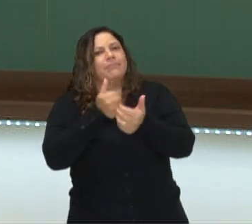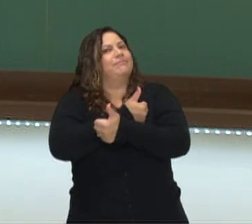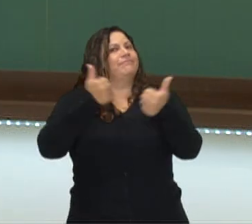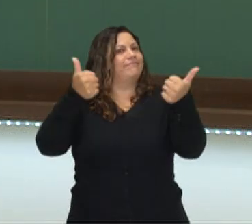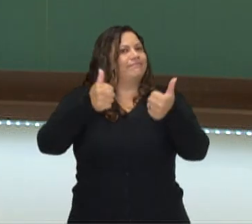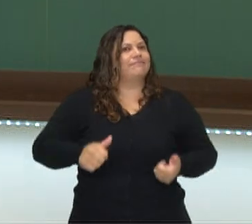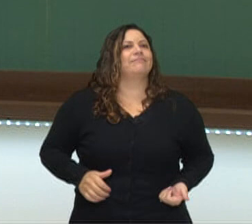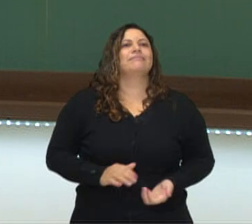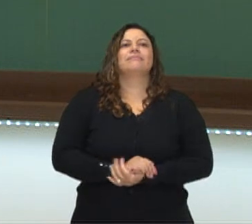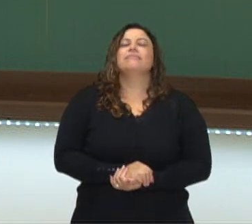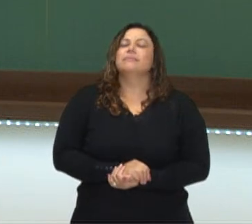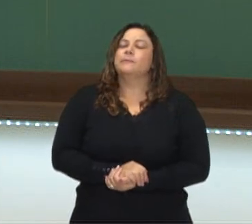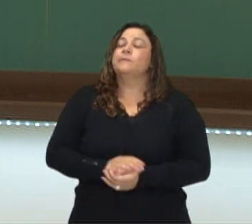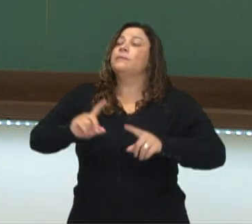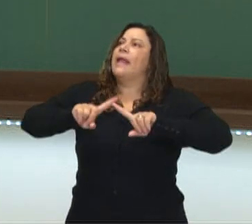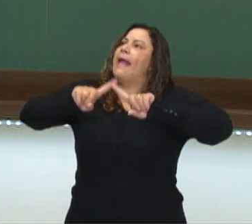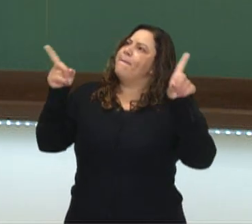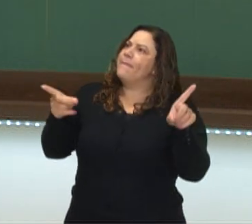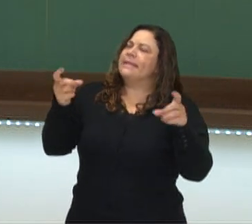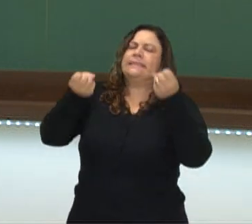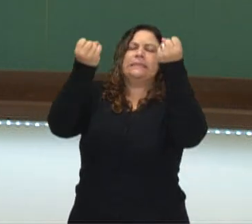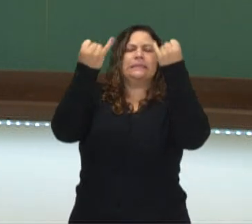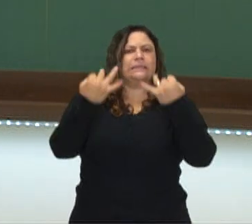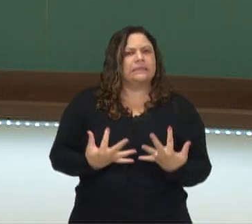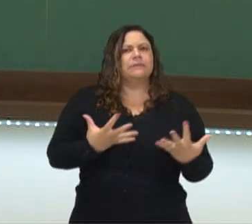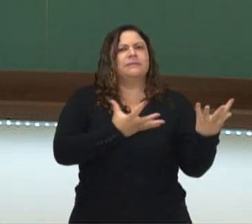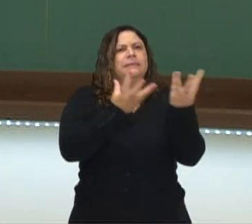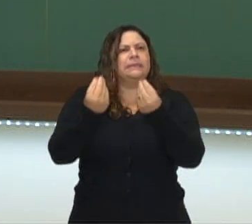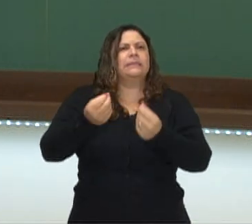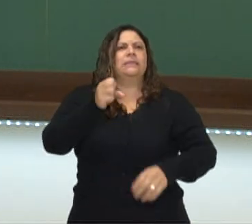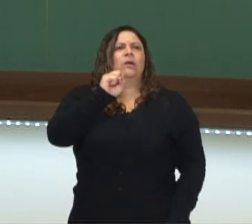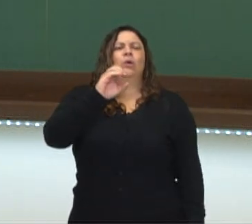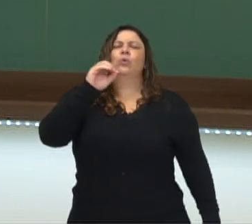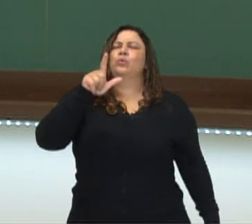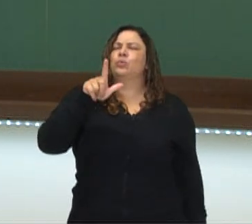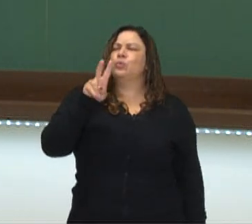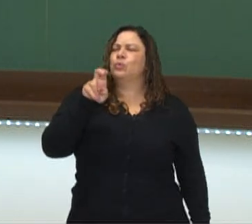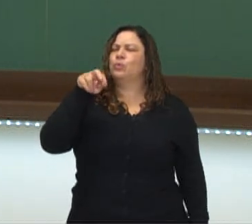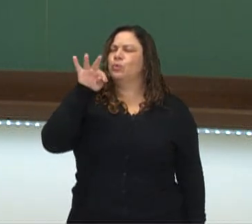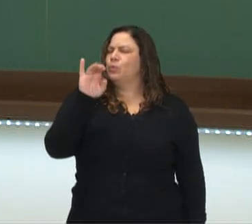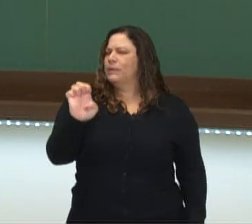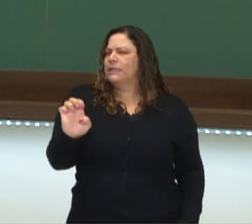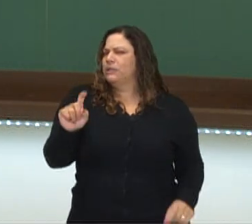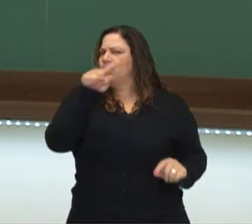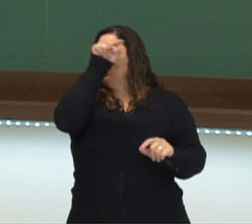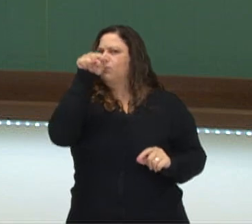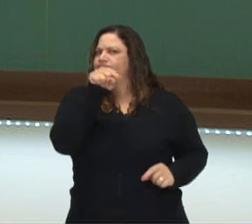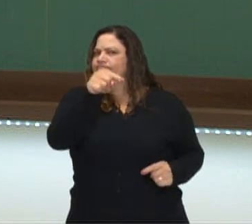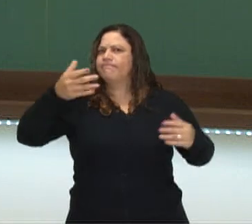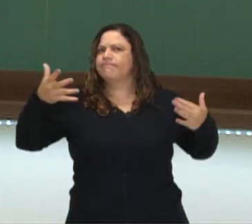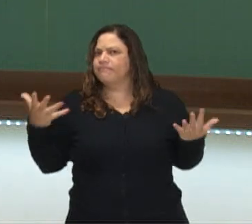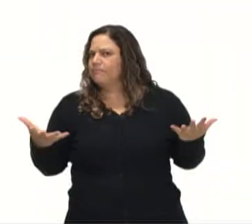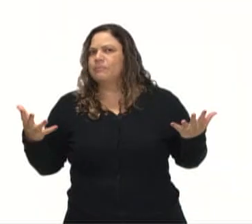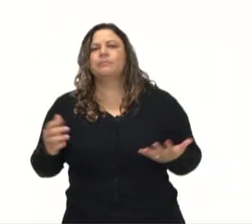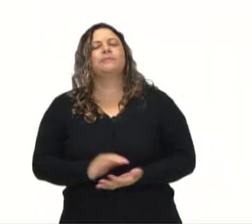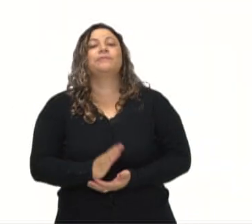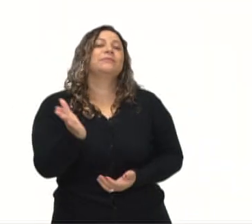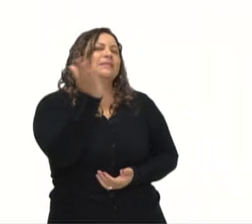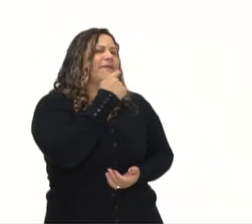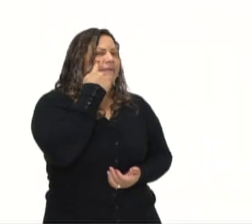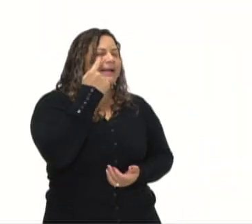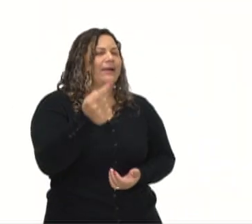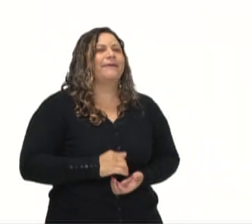a solução gasosa, onde os componentes são os gases todos, né? Toda mistura de gases é uma solução.